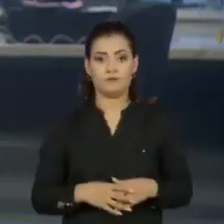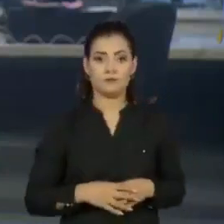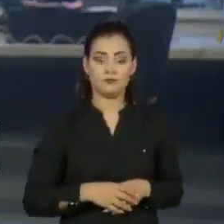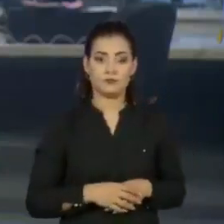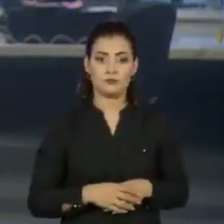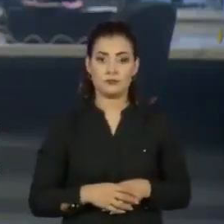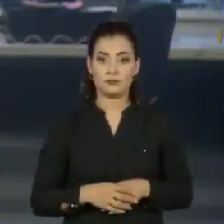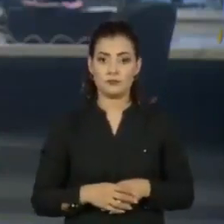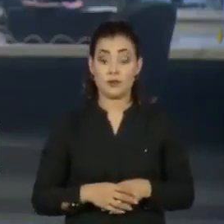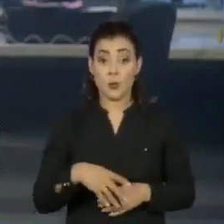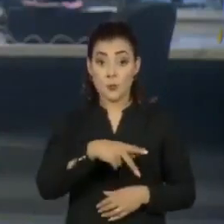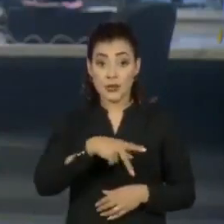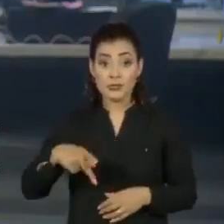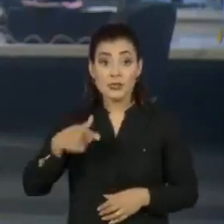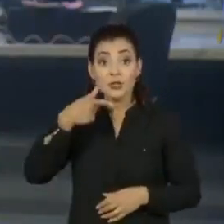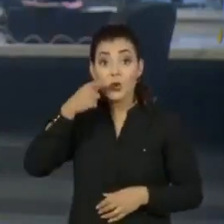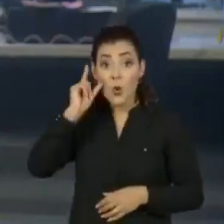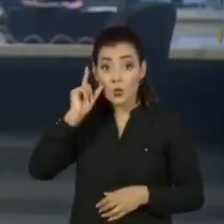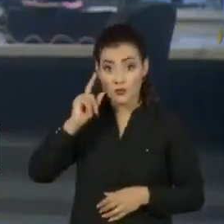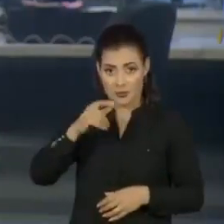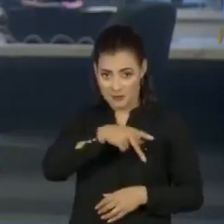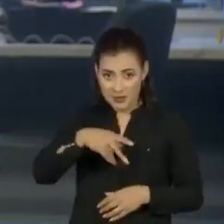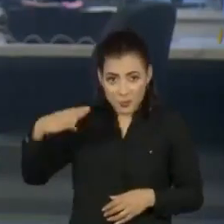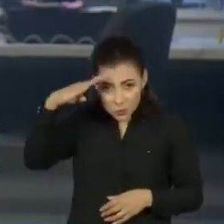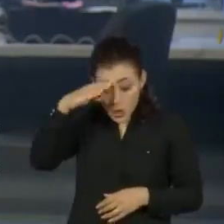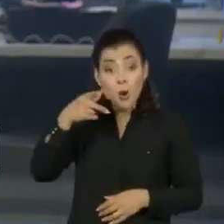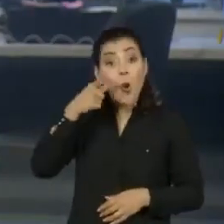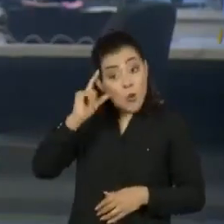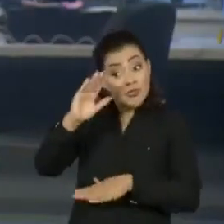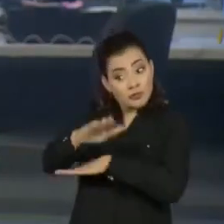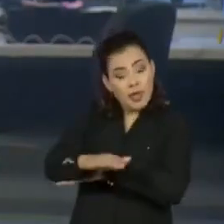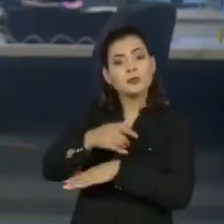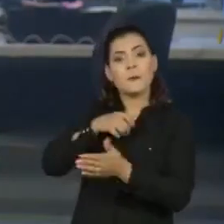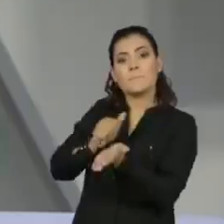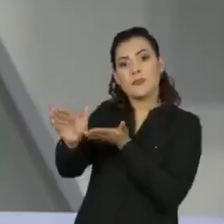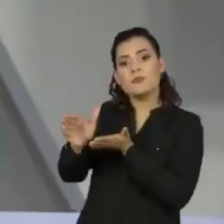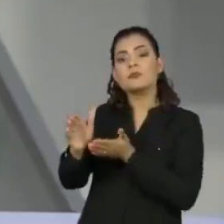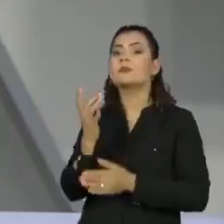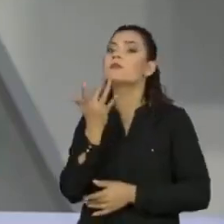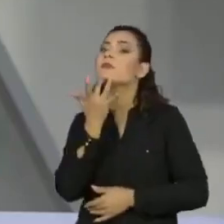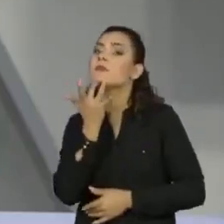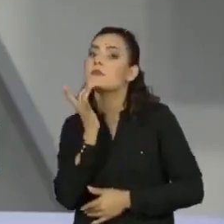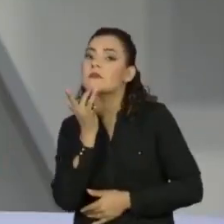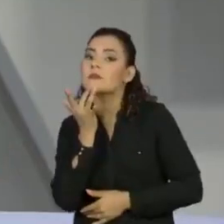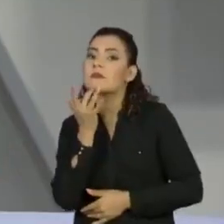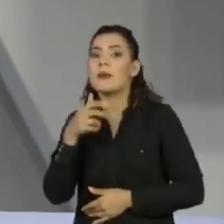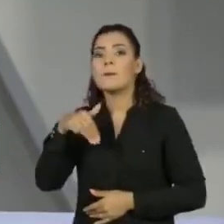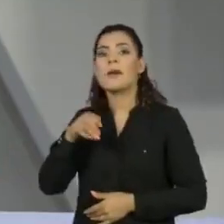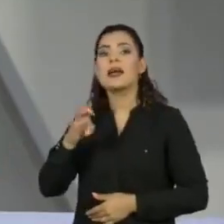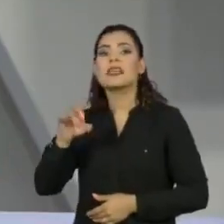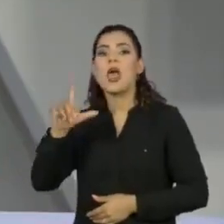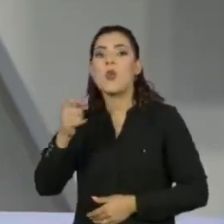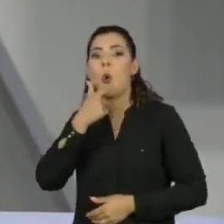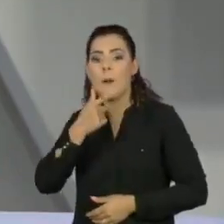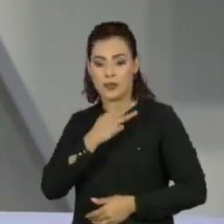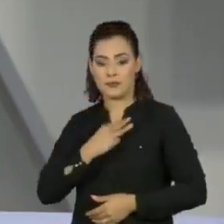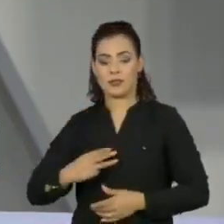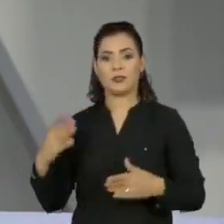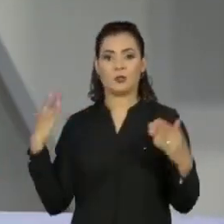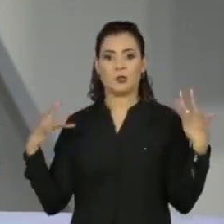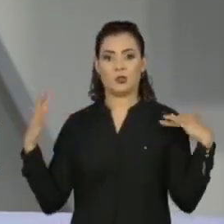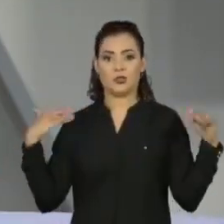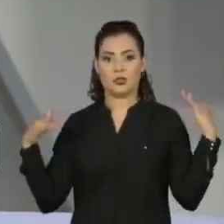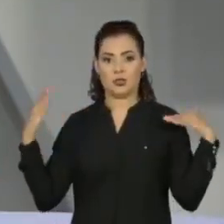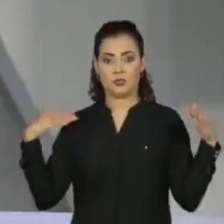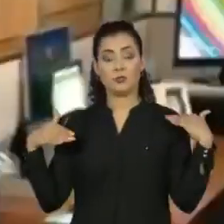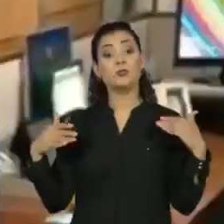e o presidente demitiu ontem à tarde o ministro do Turismo Marcelo Álvaro Antônio Jair bolsonaro no meu Gilson